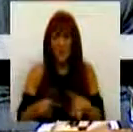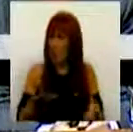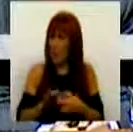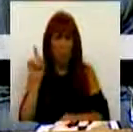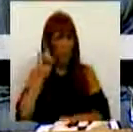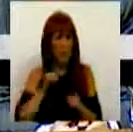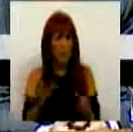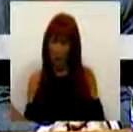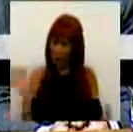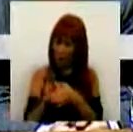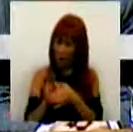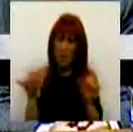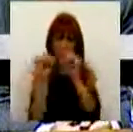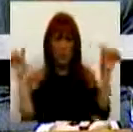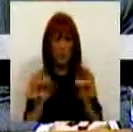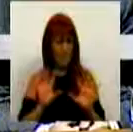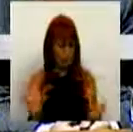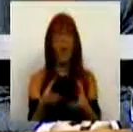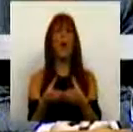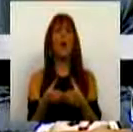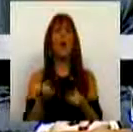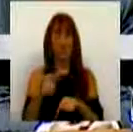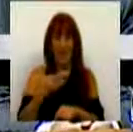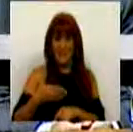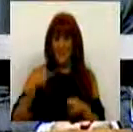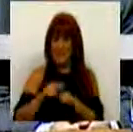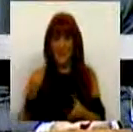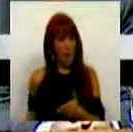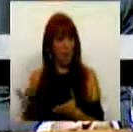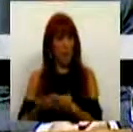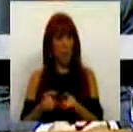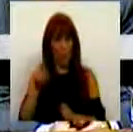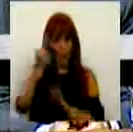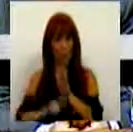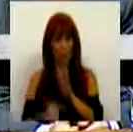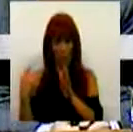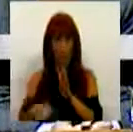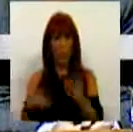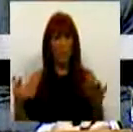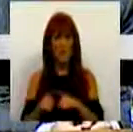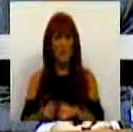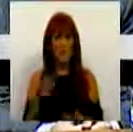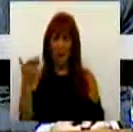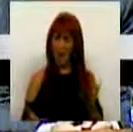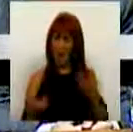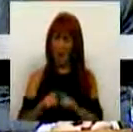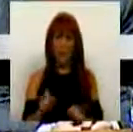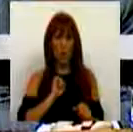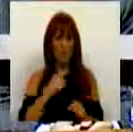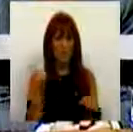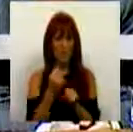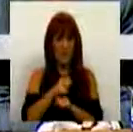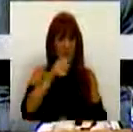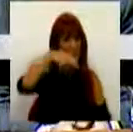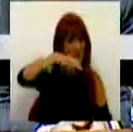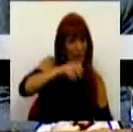com o valor agregado do sistema. E ainda esta semana foi apresentado um relatório que compara o nosso Serviço Nacional